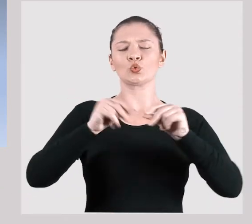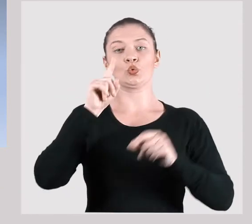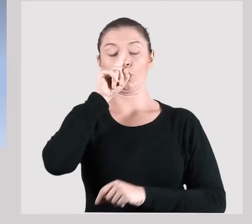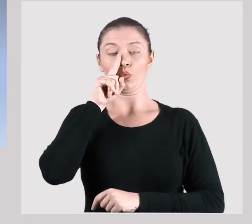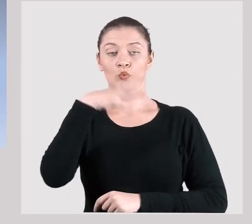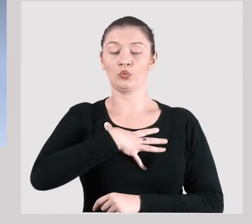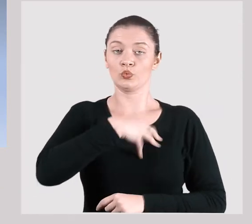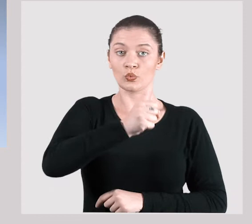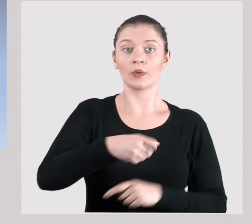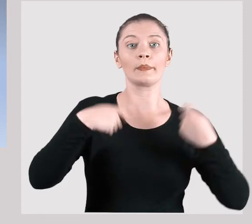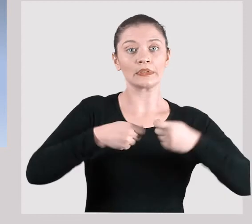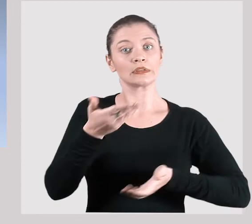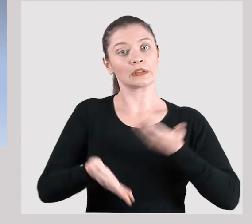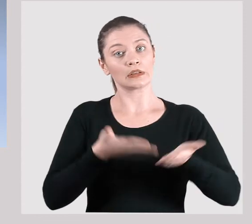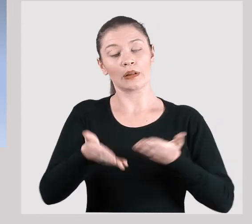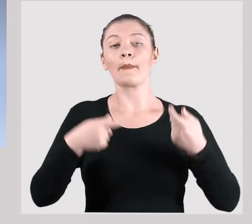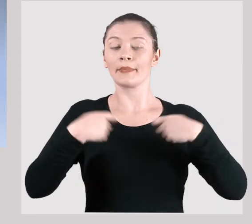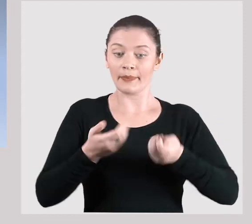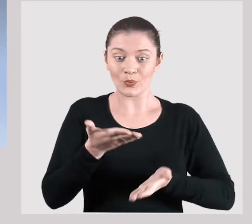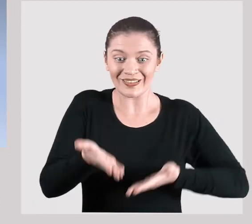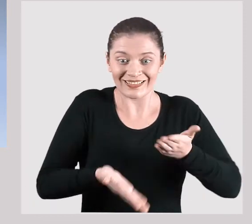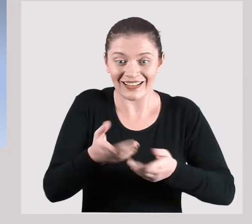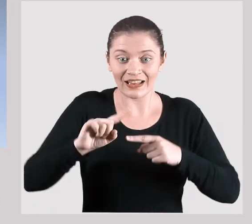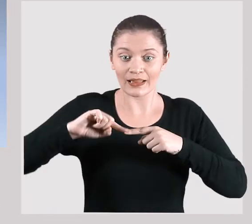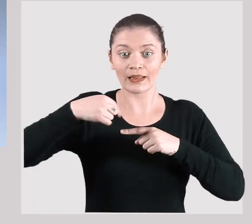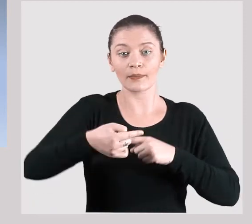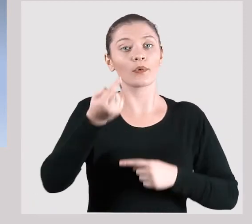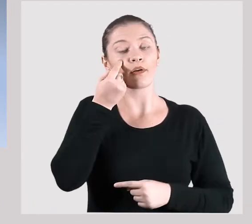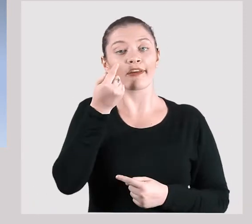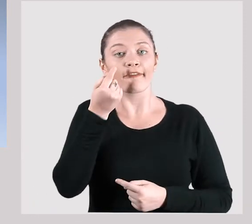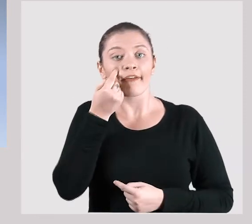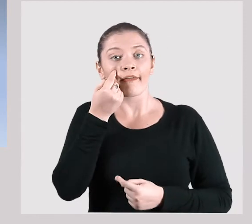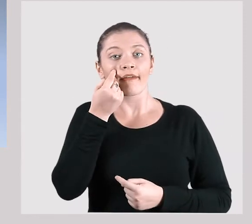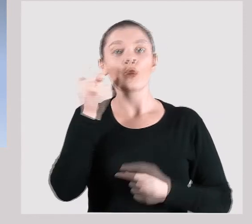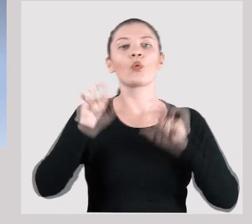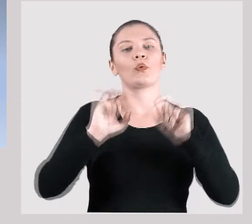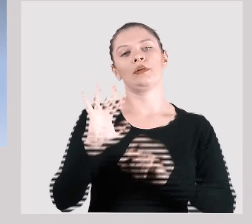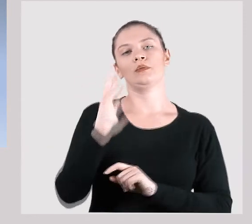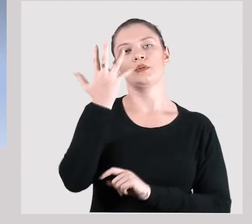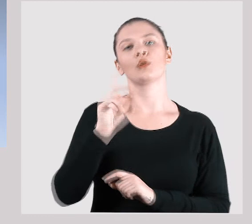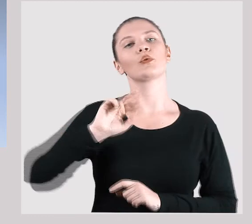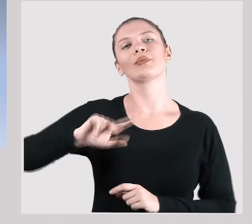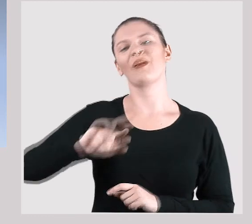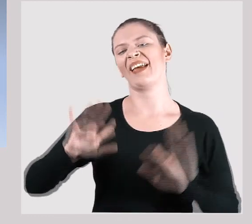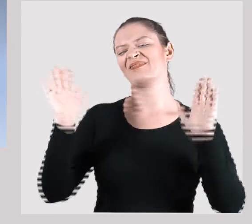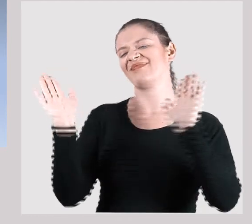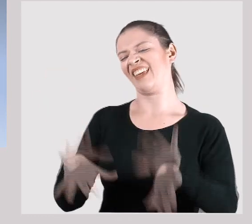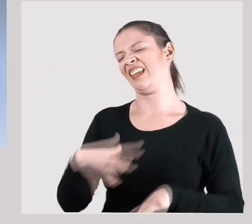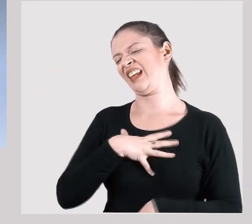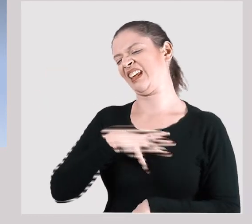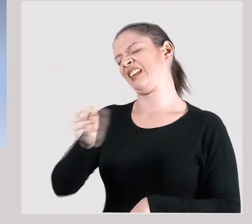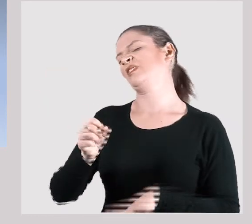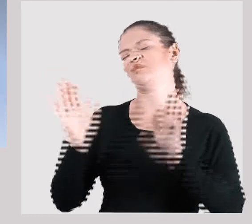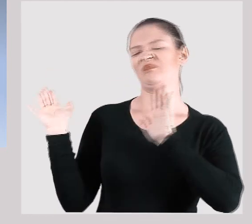emergência, estabilizar o paciente e depois ver a causa. Não é gratificando a causa do risco de suicídio que a gente vai